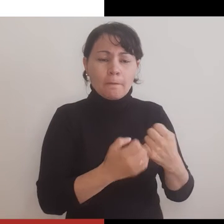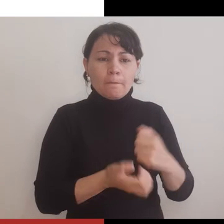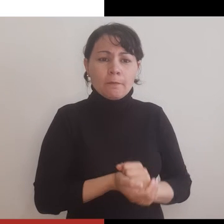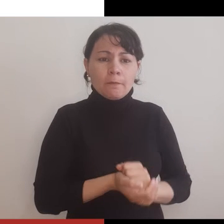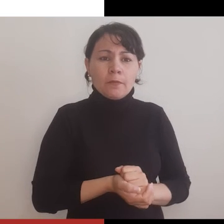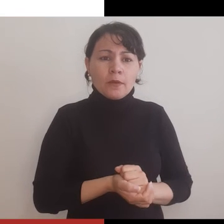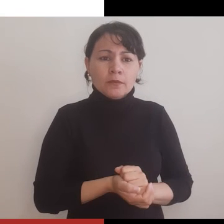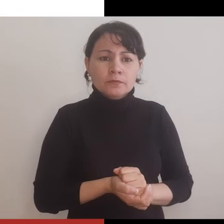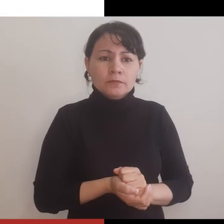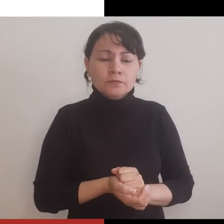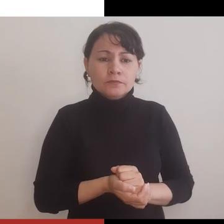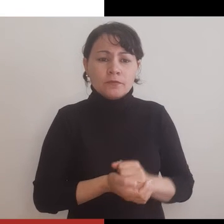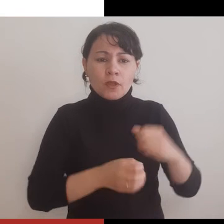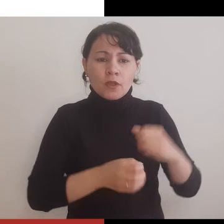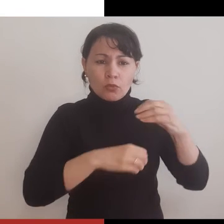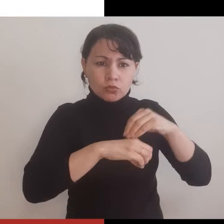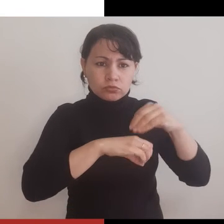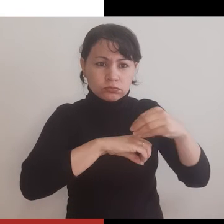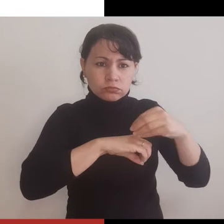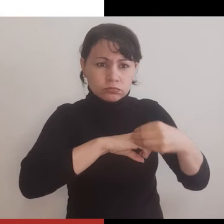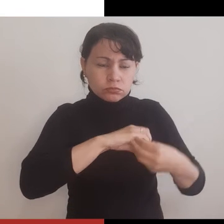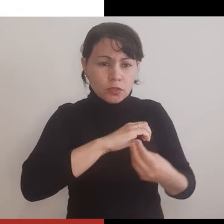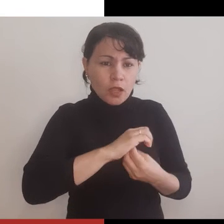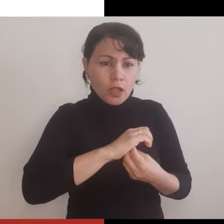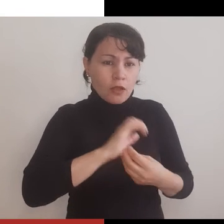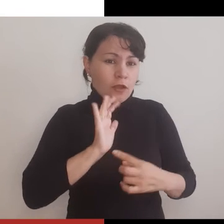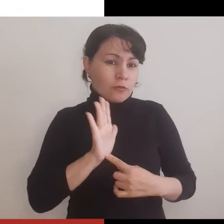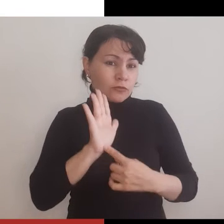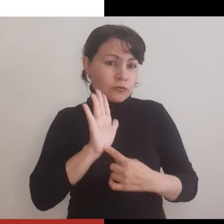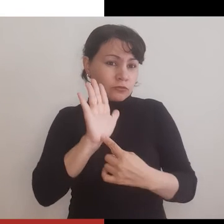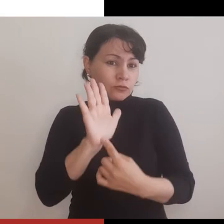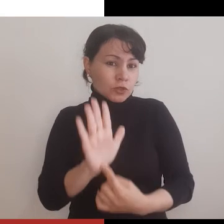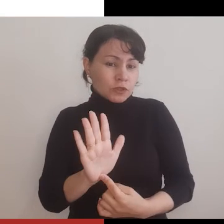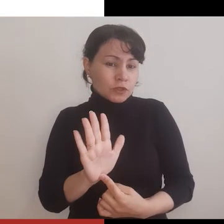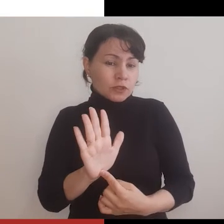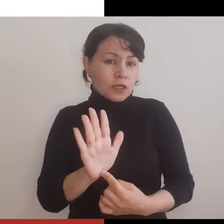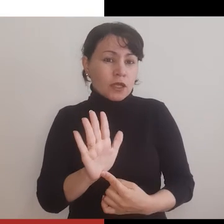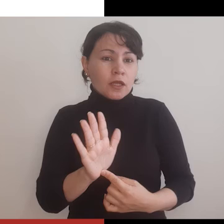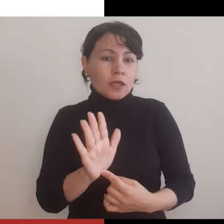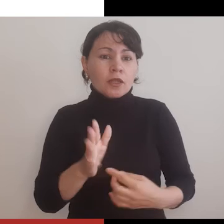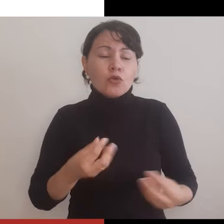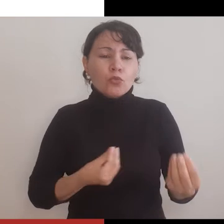extracorpórea, que acabou ficando muito evidenciada